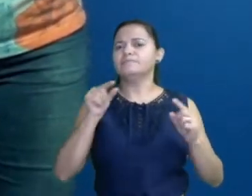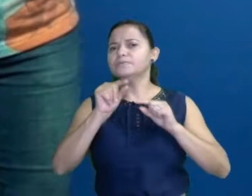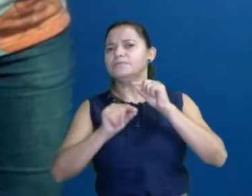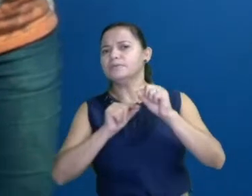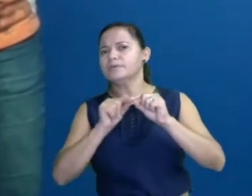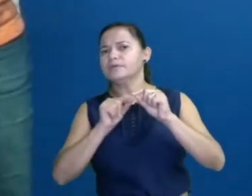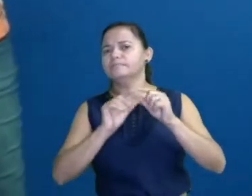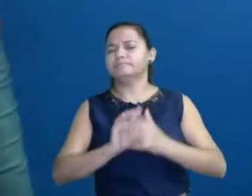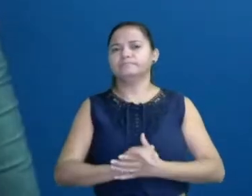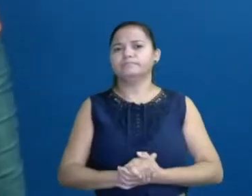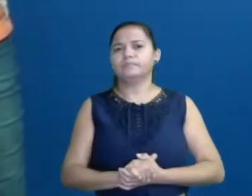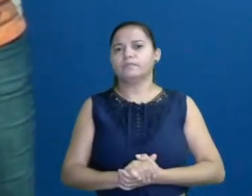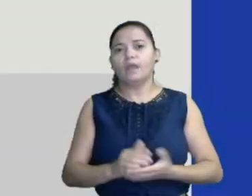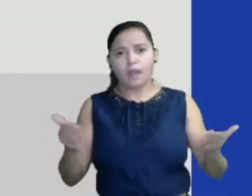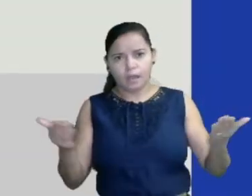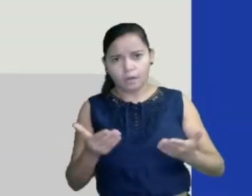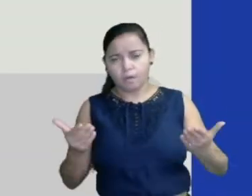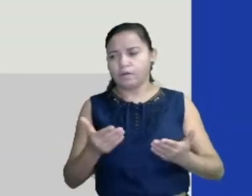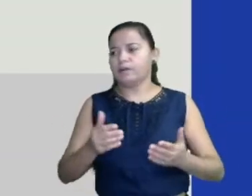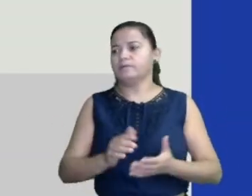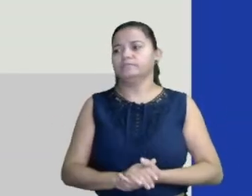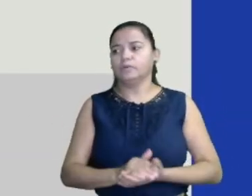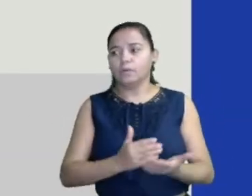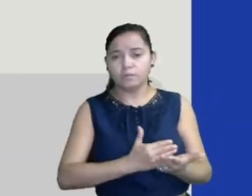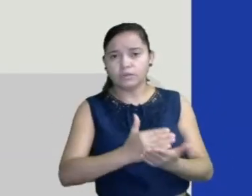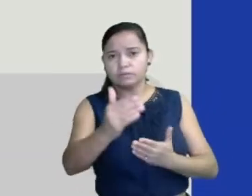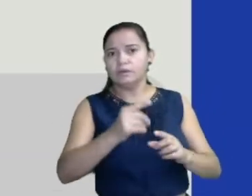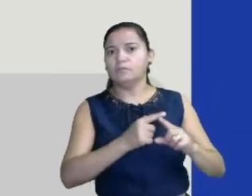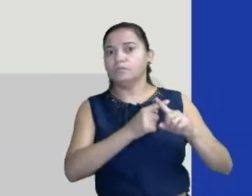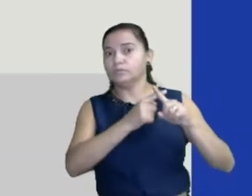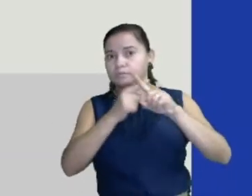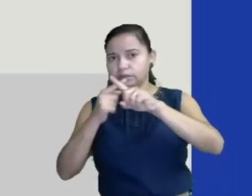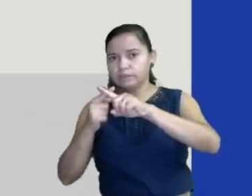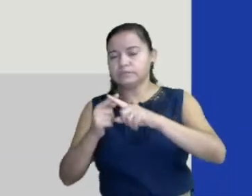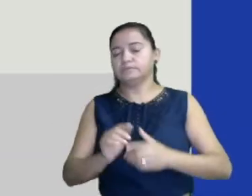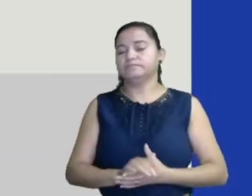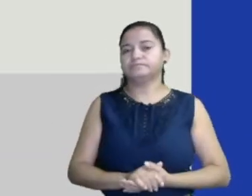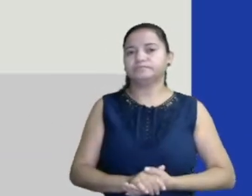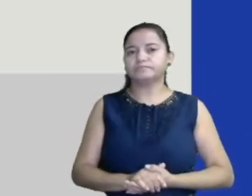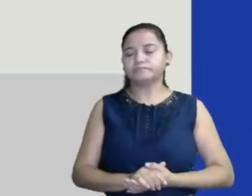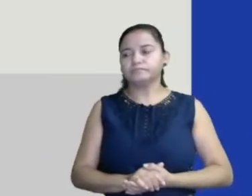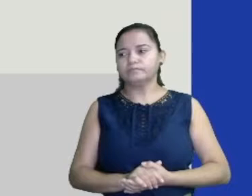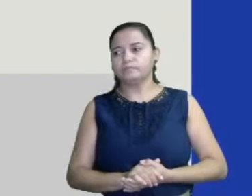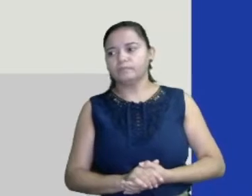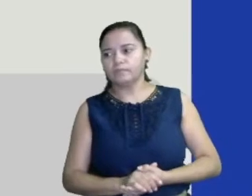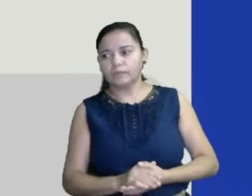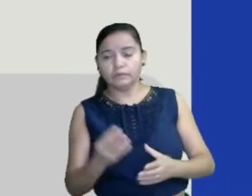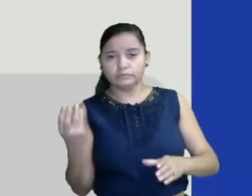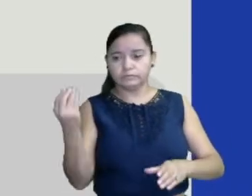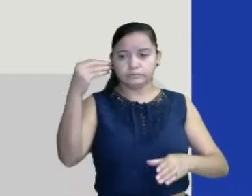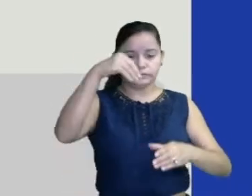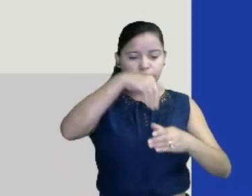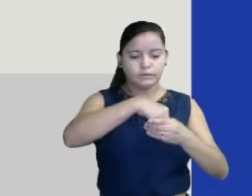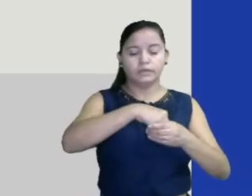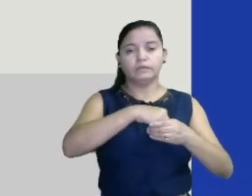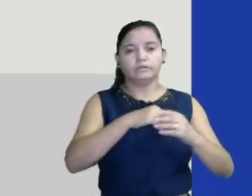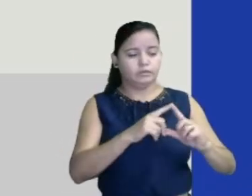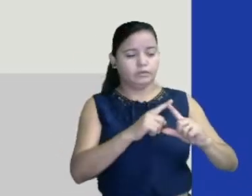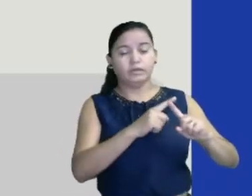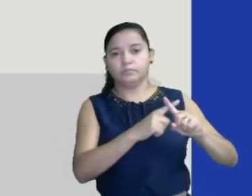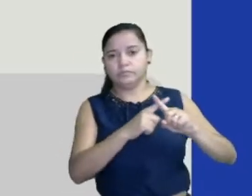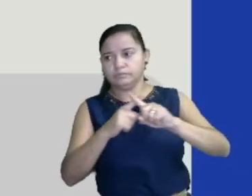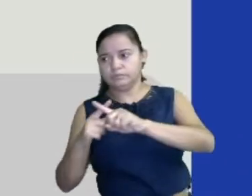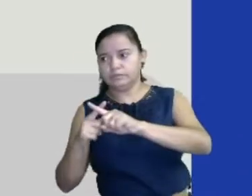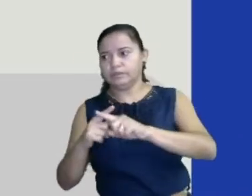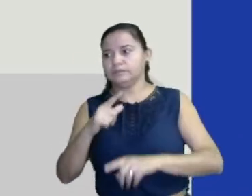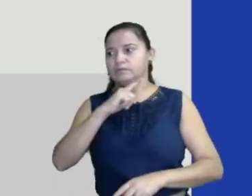divisão primeiramente vamos para a propriedade da multiplicação Então dentro das propriedades da multiplicação existe a